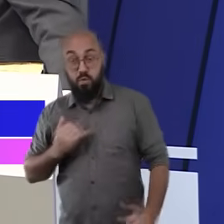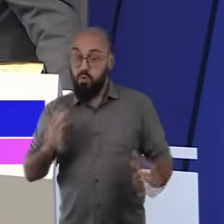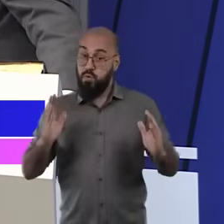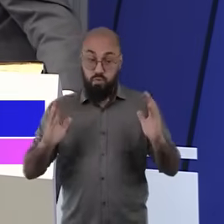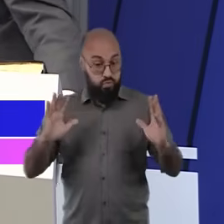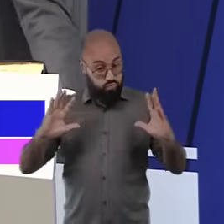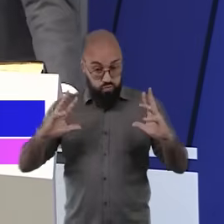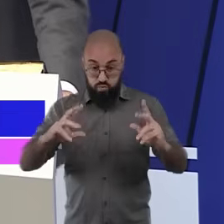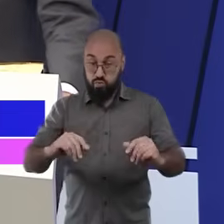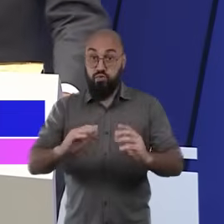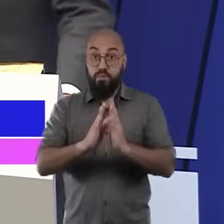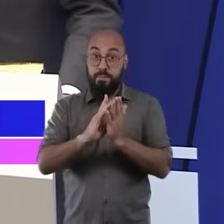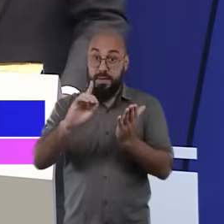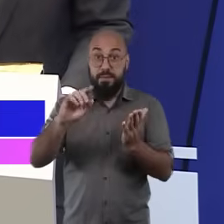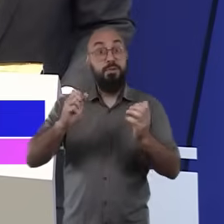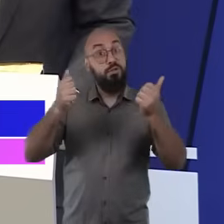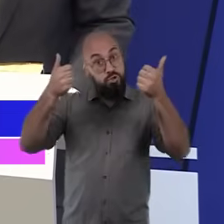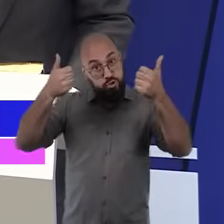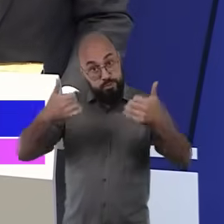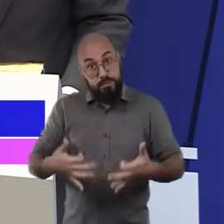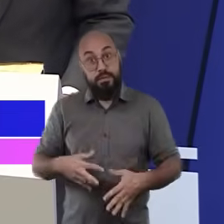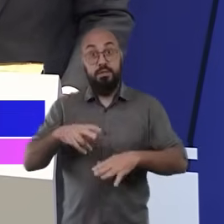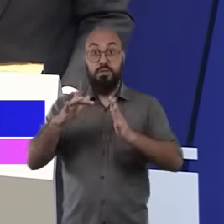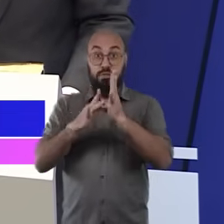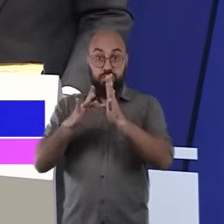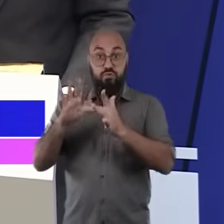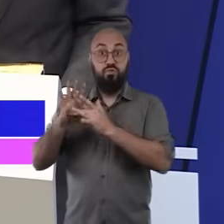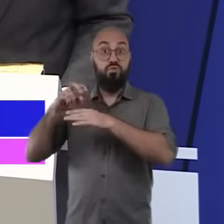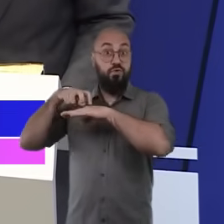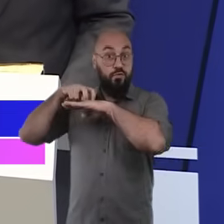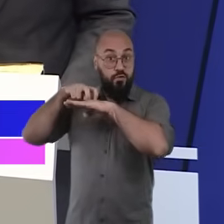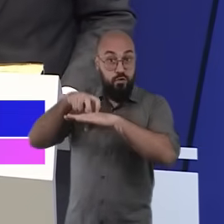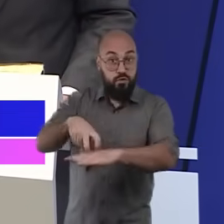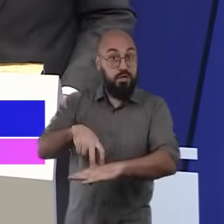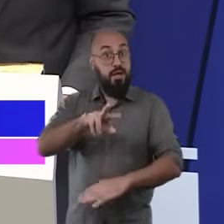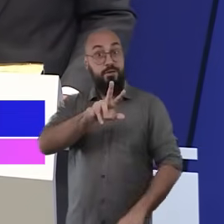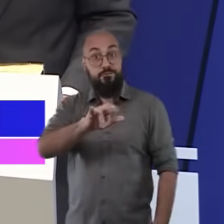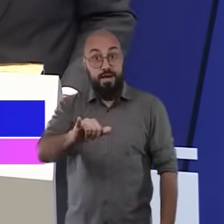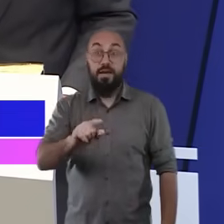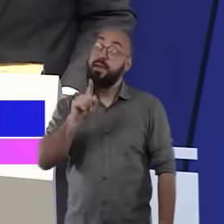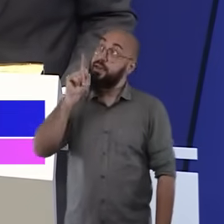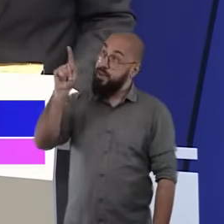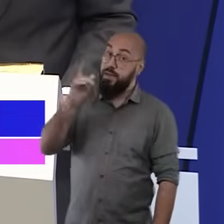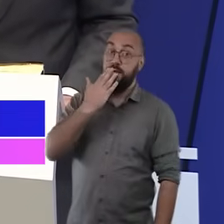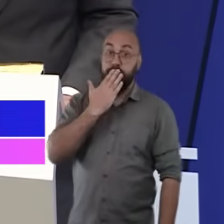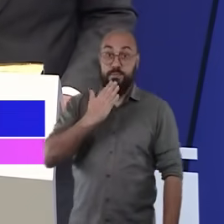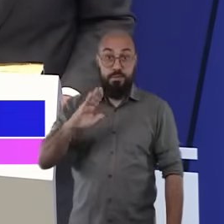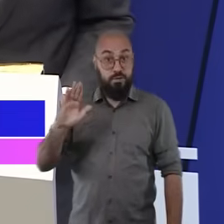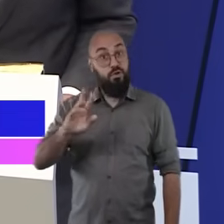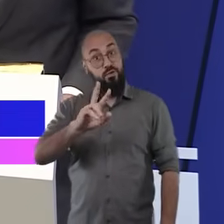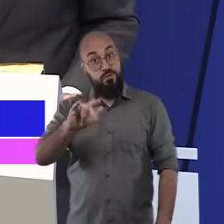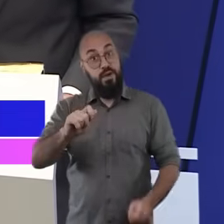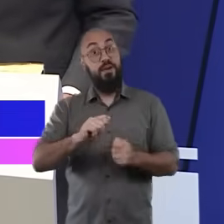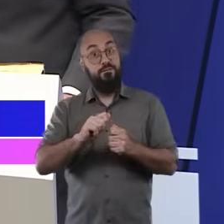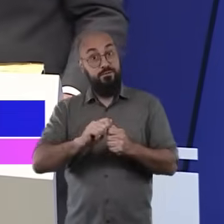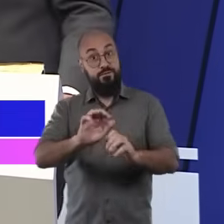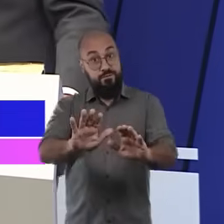Jesus. Venho sem demora. Ele vai voltar. Ele prometeu e ele vai cumprir.